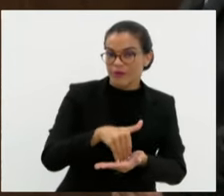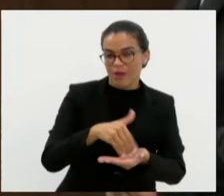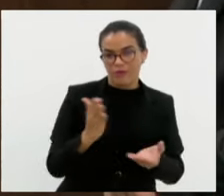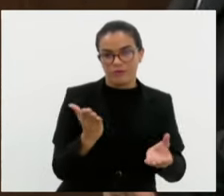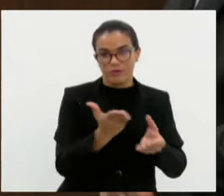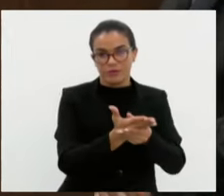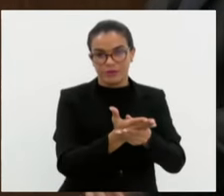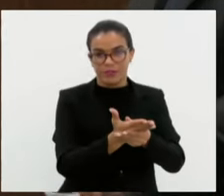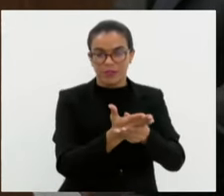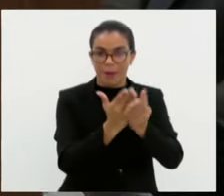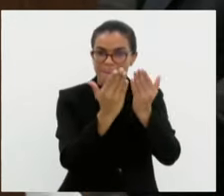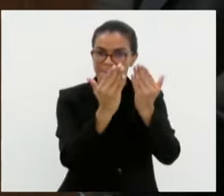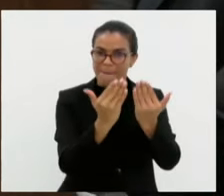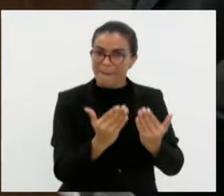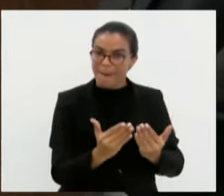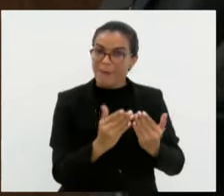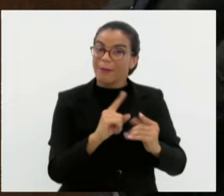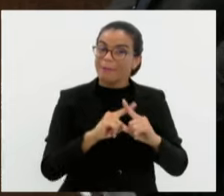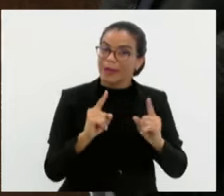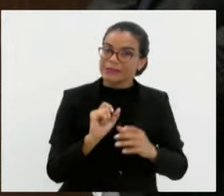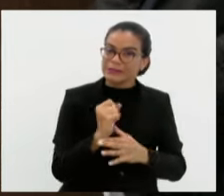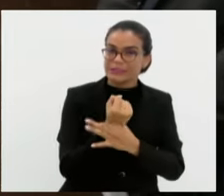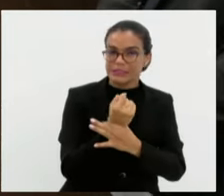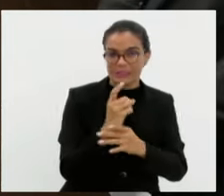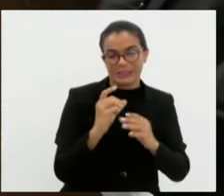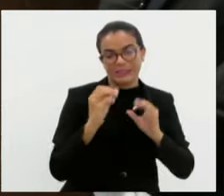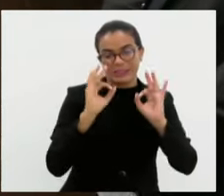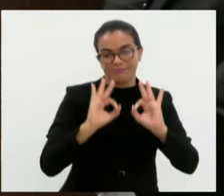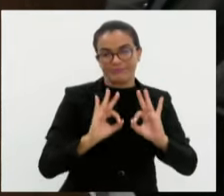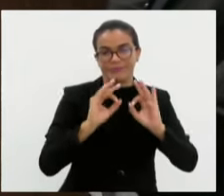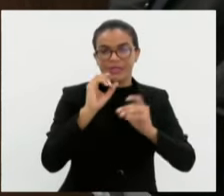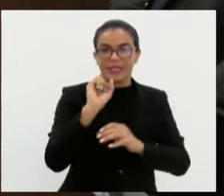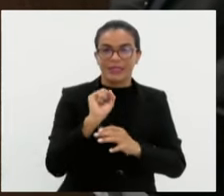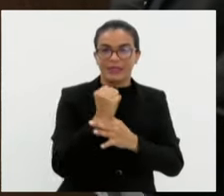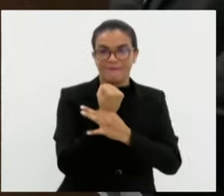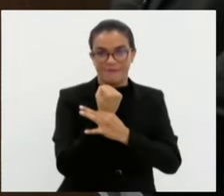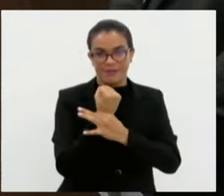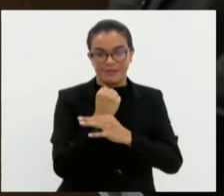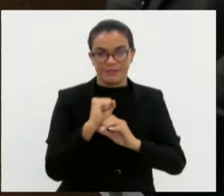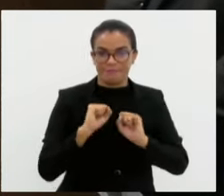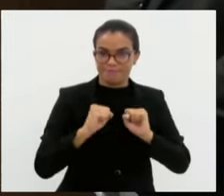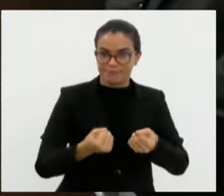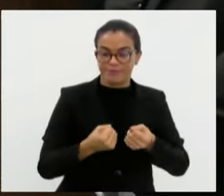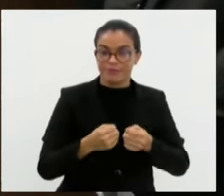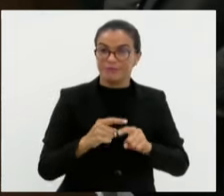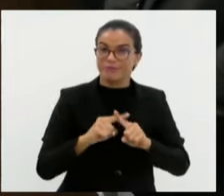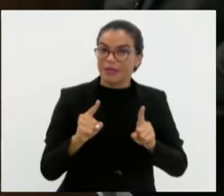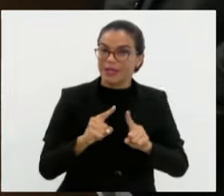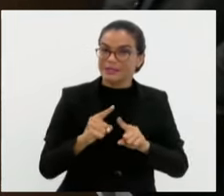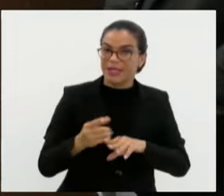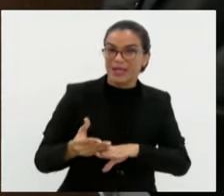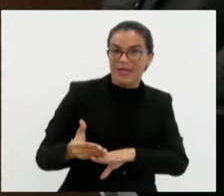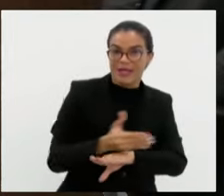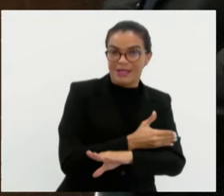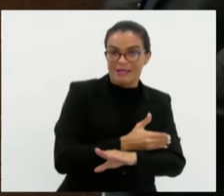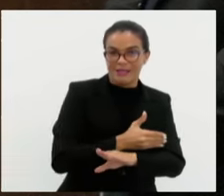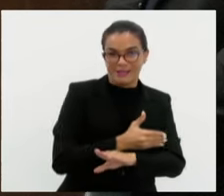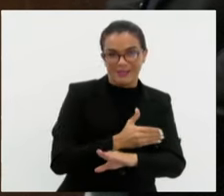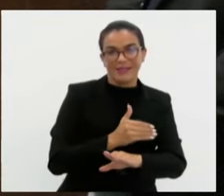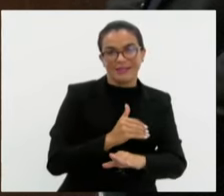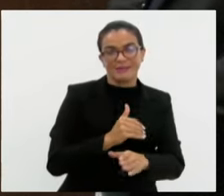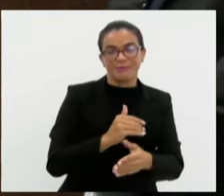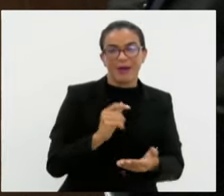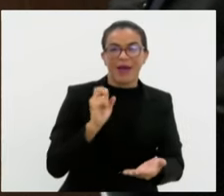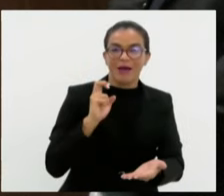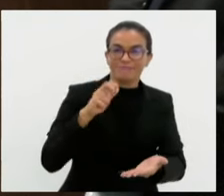processo, conferindo a ampla defesa. Então, a suspensão, de maneira sumária, já seria antecipar a punição da